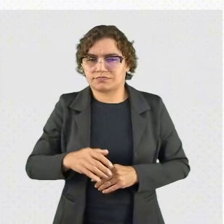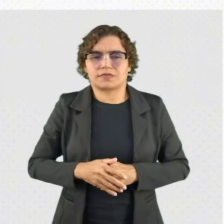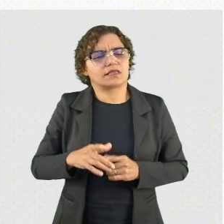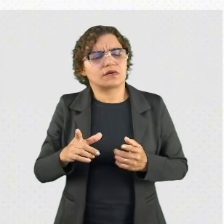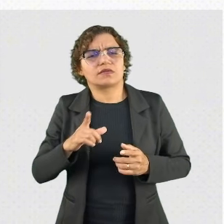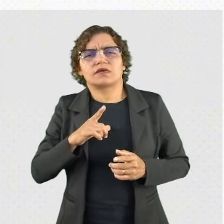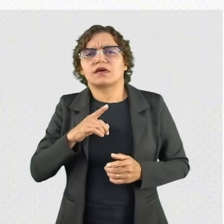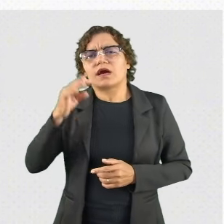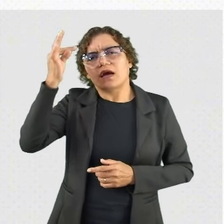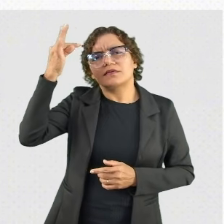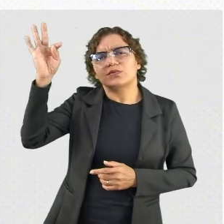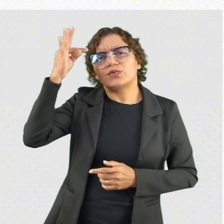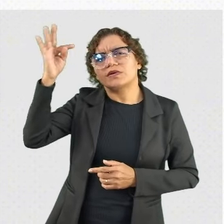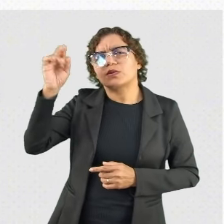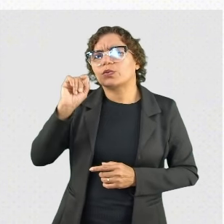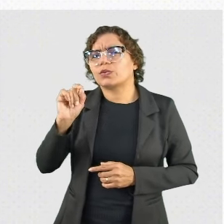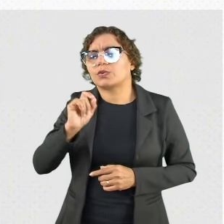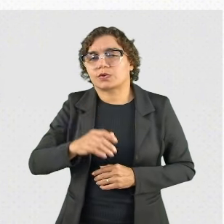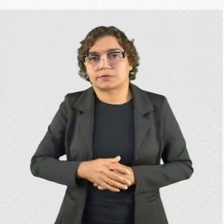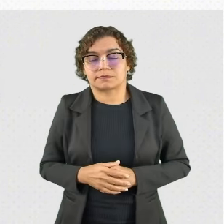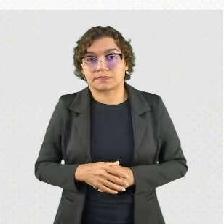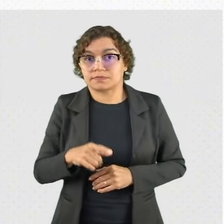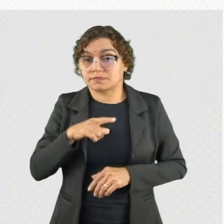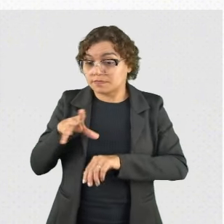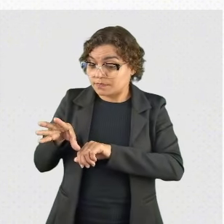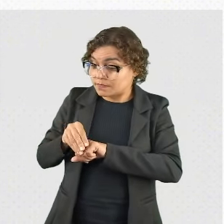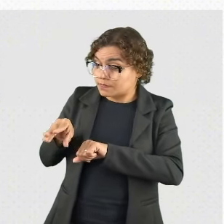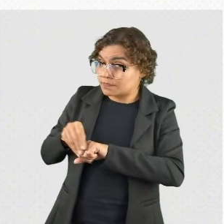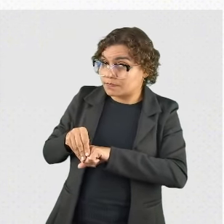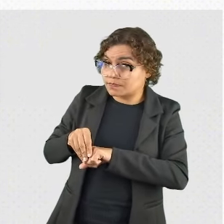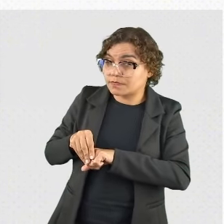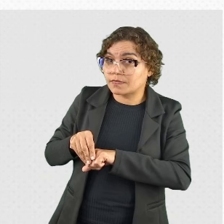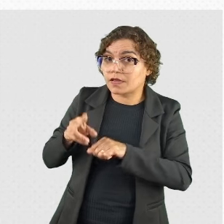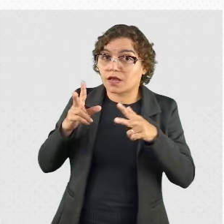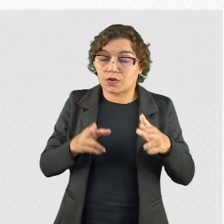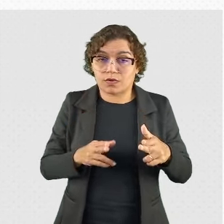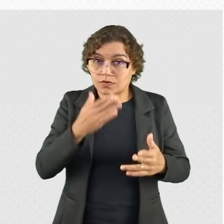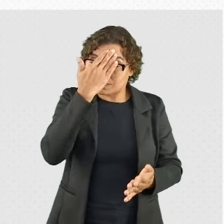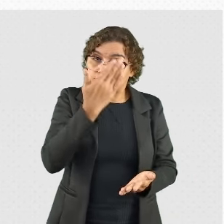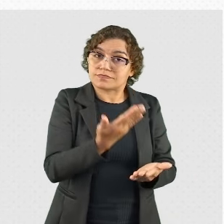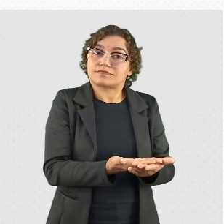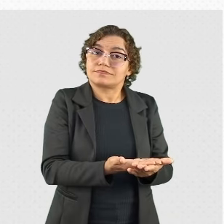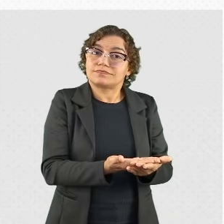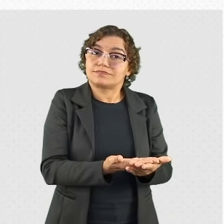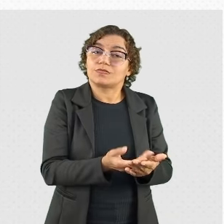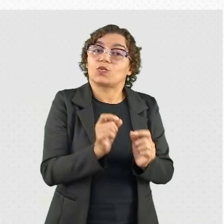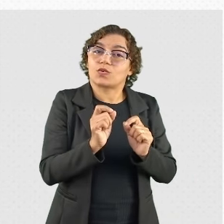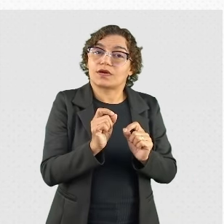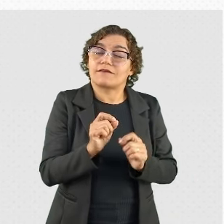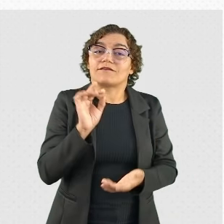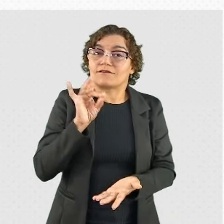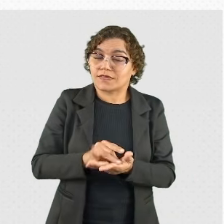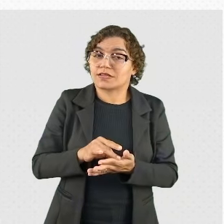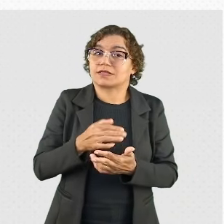Essa teoria diz o seguinte, diz que ter conhecimento é a mesma coisa que ter crenças